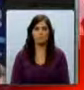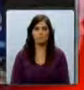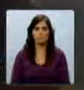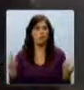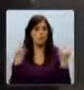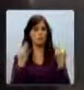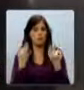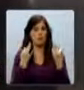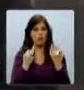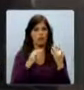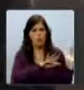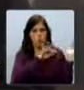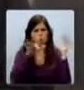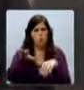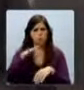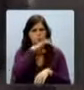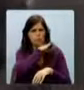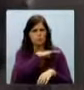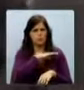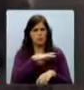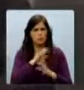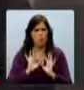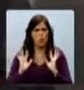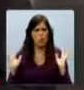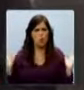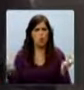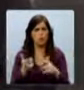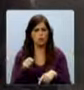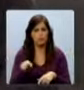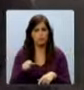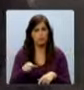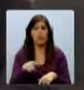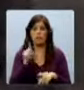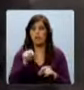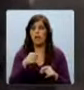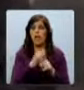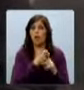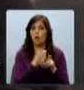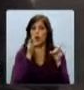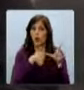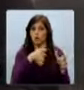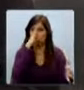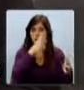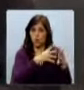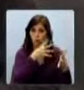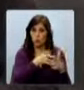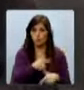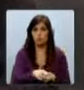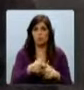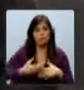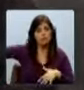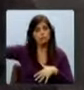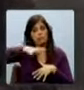É de facto uma operação policial de envergadura envolvendo até unidades da luta antiterrorismo, tudo em redor da Cité de la Castellana,